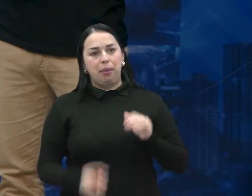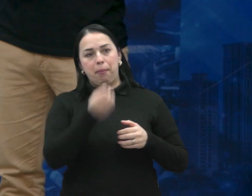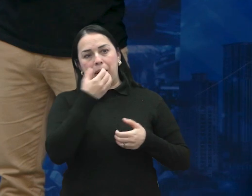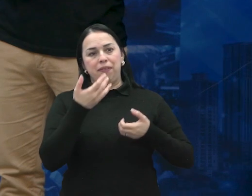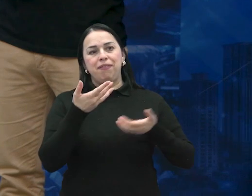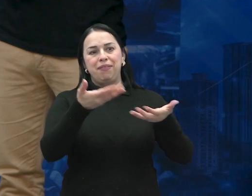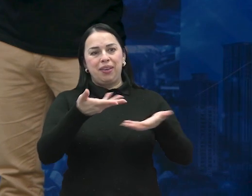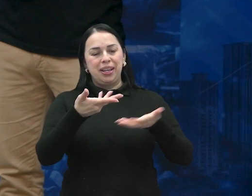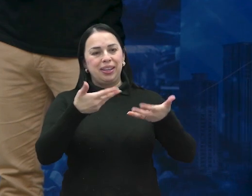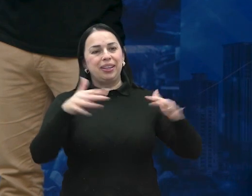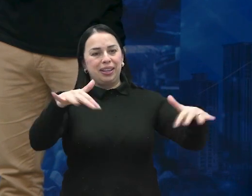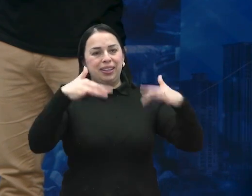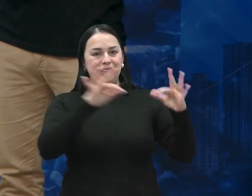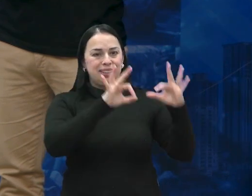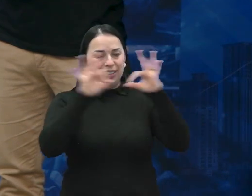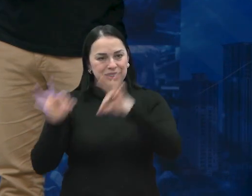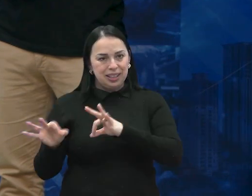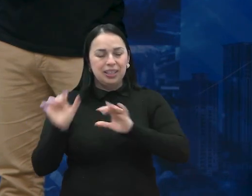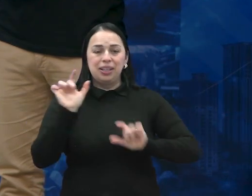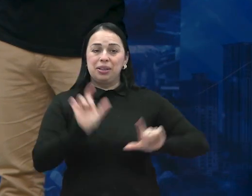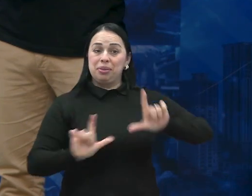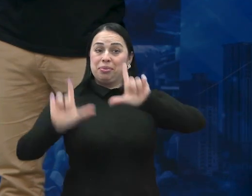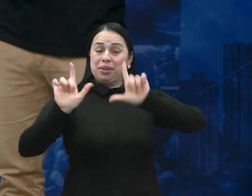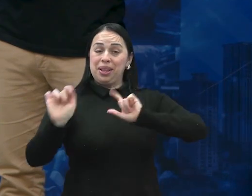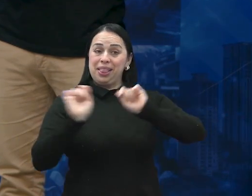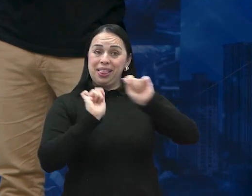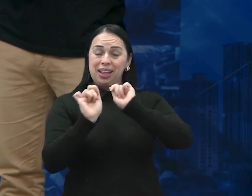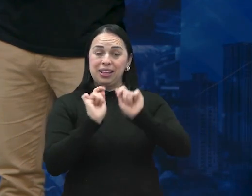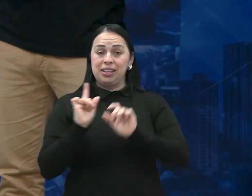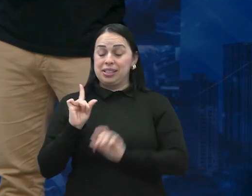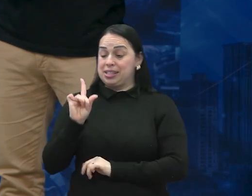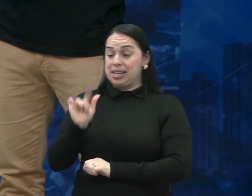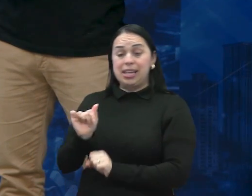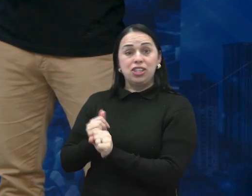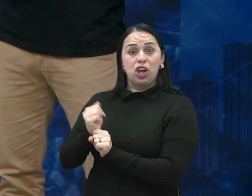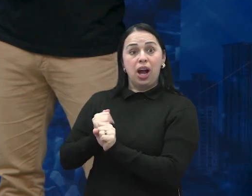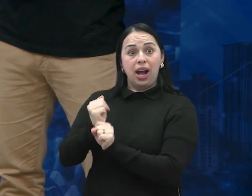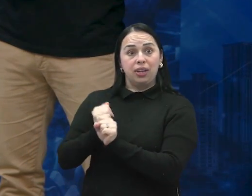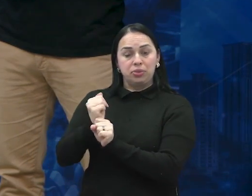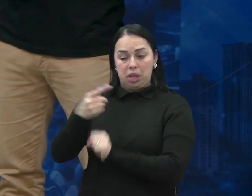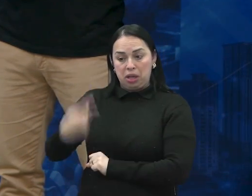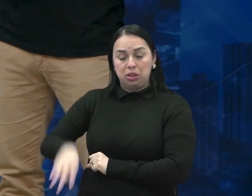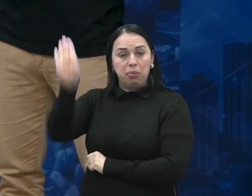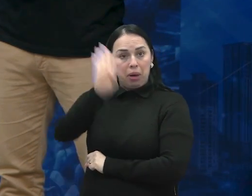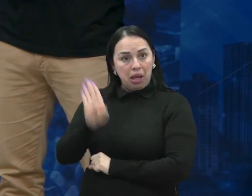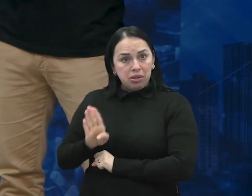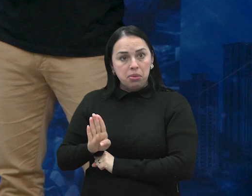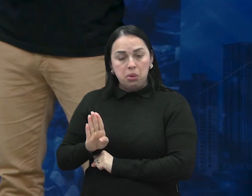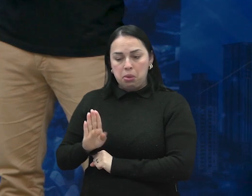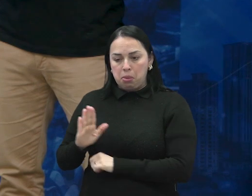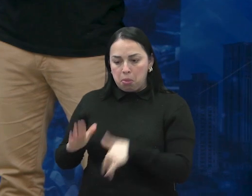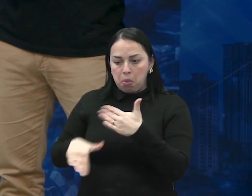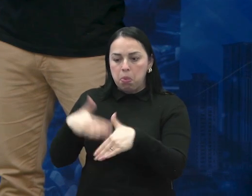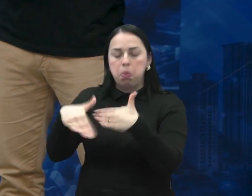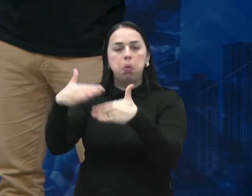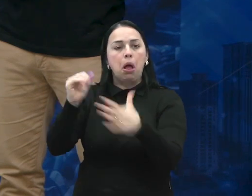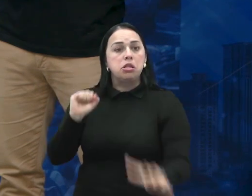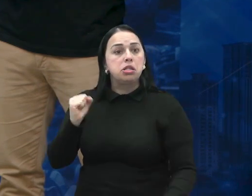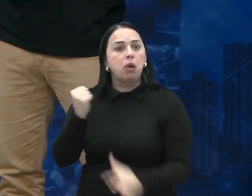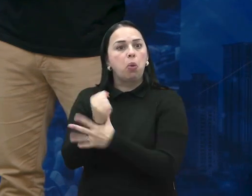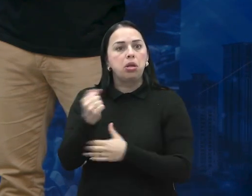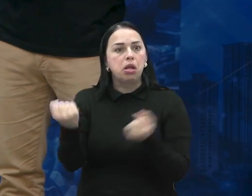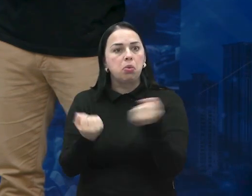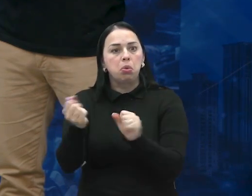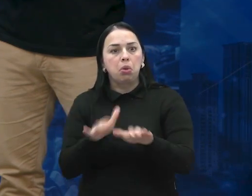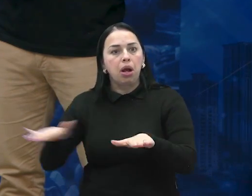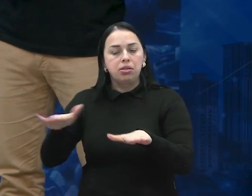Olá, sejam todos bem-vindos ao Boletim Entrevista. Há 17 anos, o Brasil dava um passo importante para a segurança no